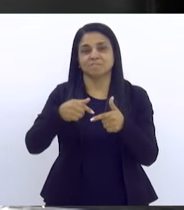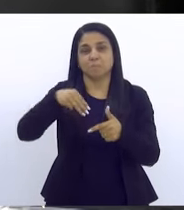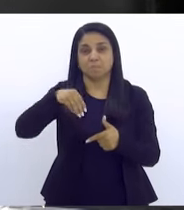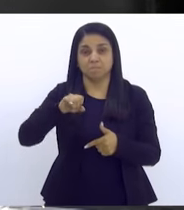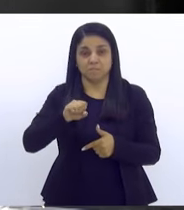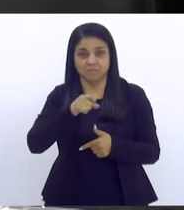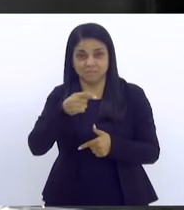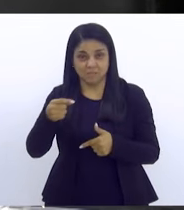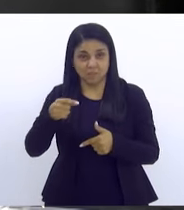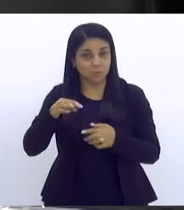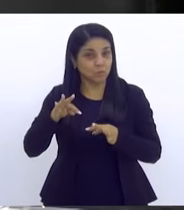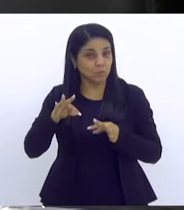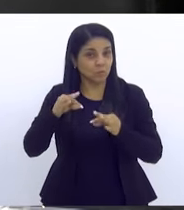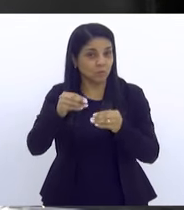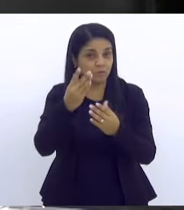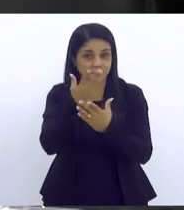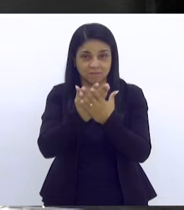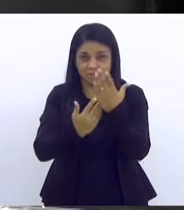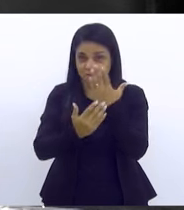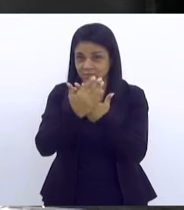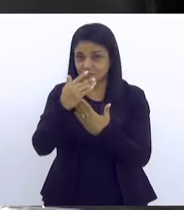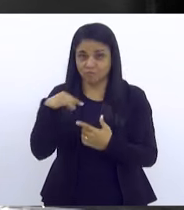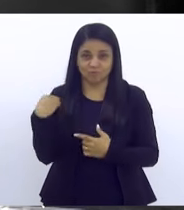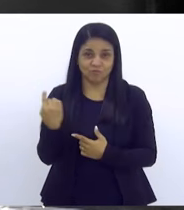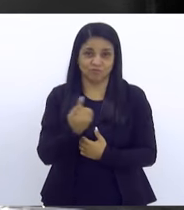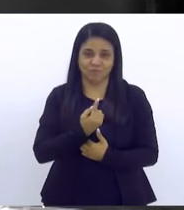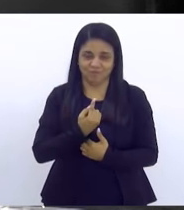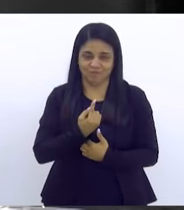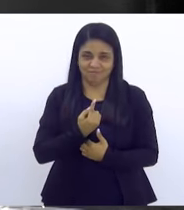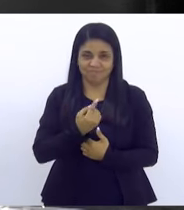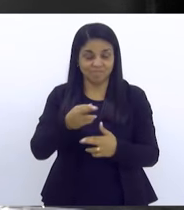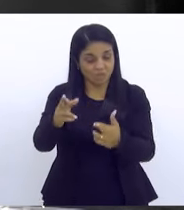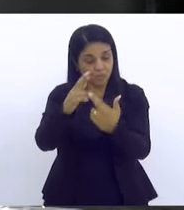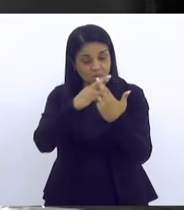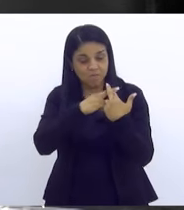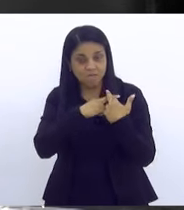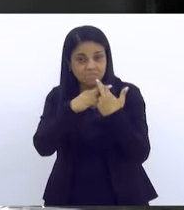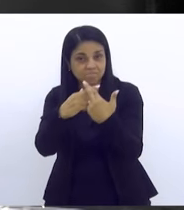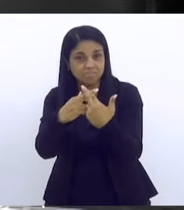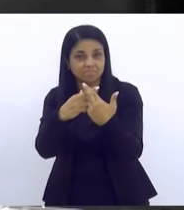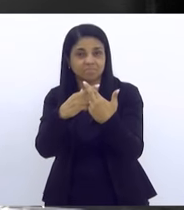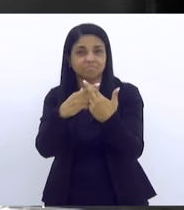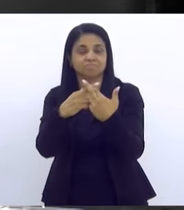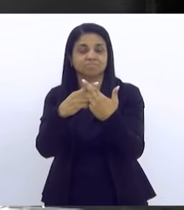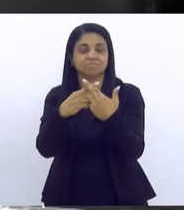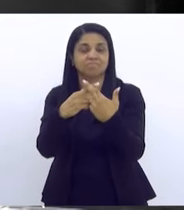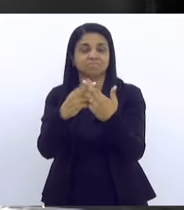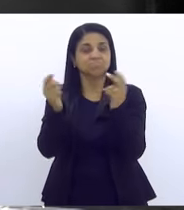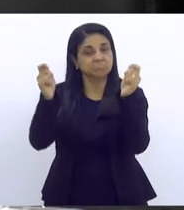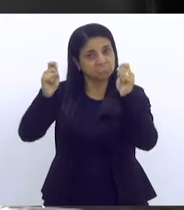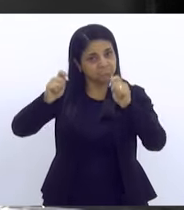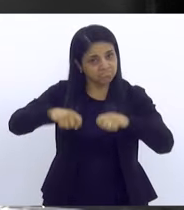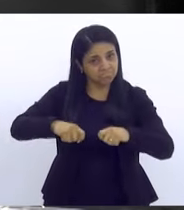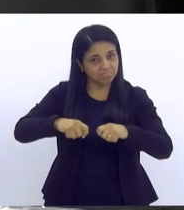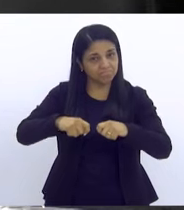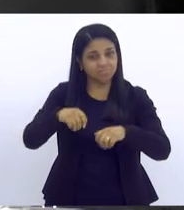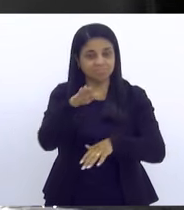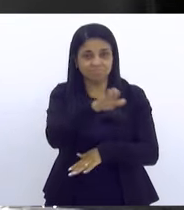aqui e de todos nós, como responsáveis, para que assim possam